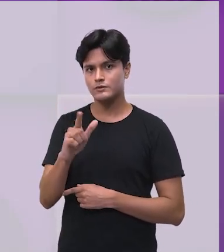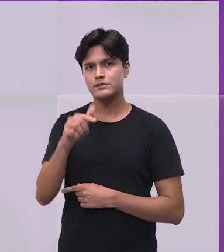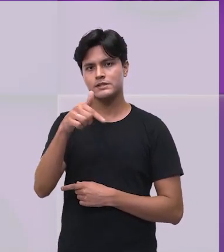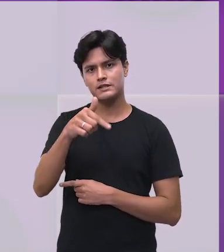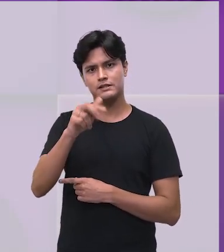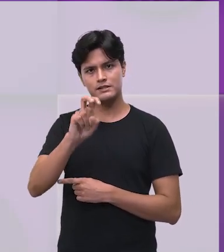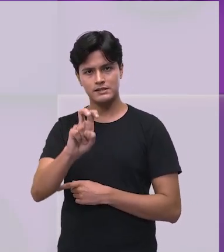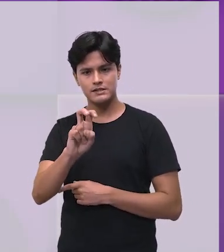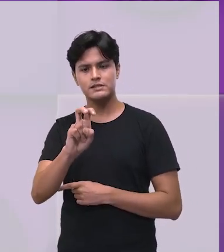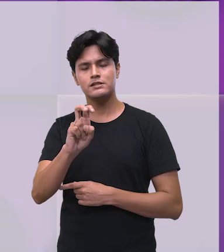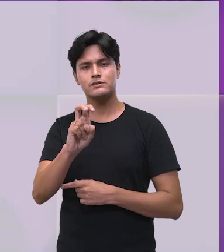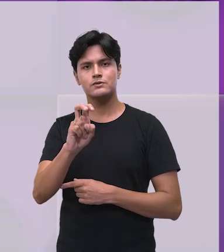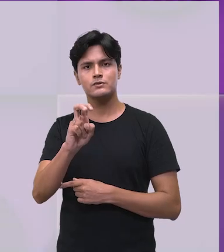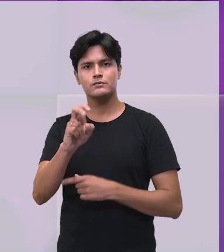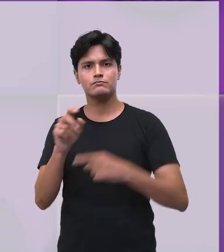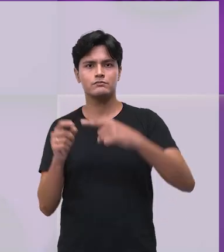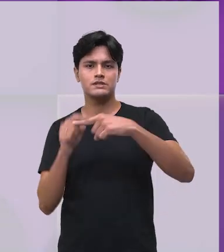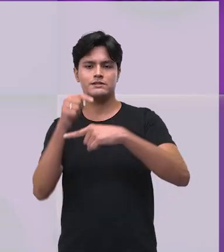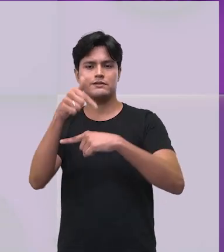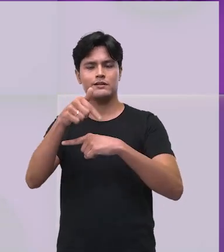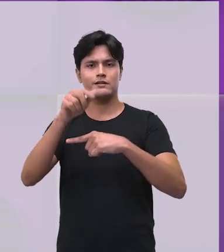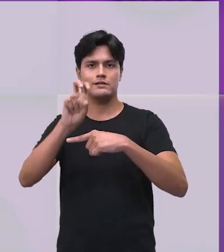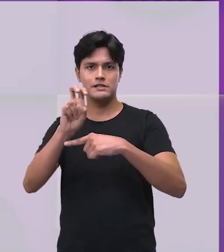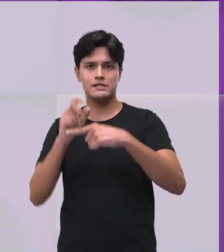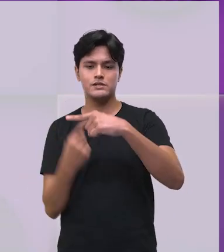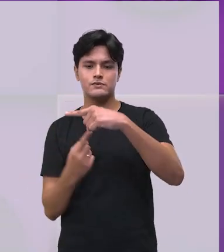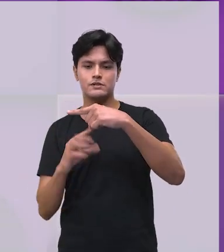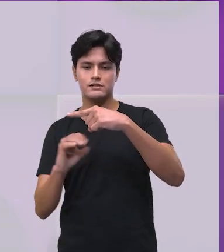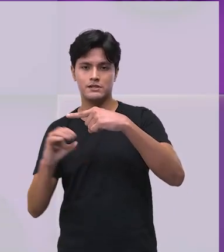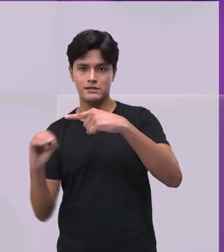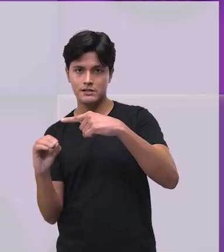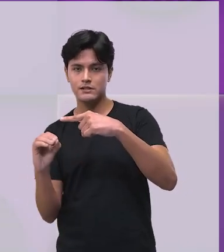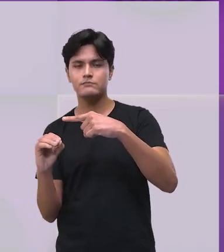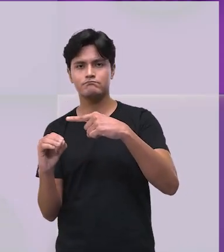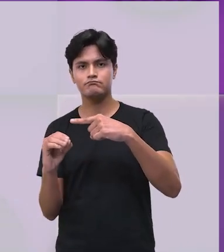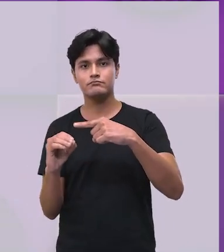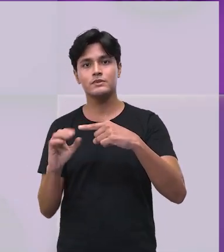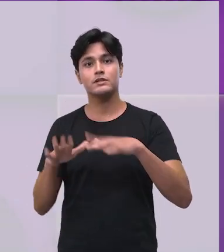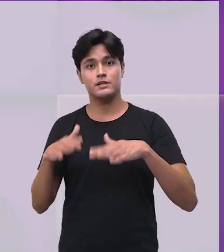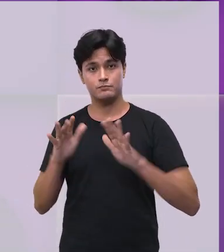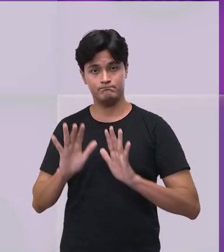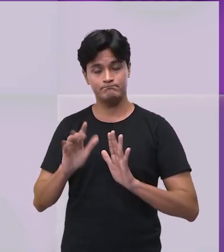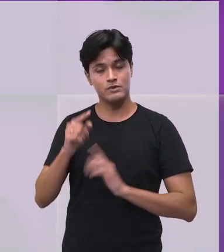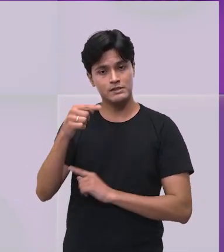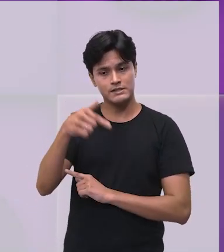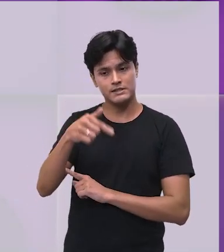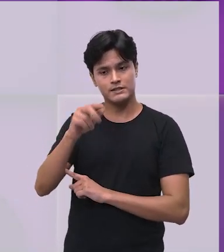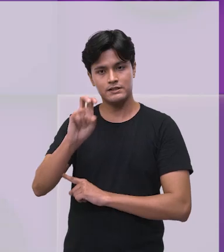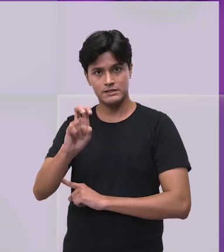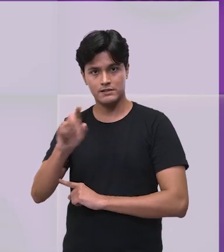Mesma ideia, você deslocaria a vírgula 2 casinhas para a esquerda. Então ficaria